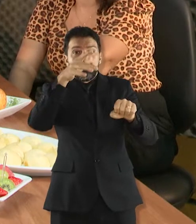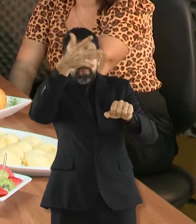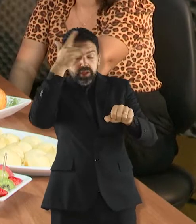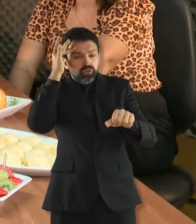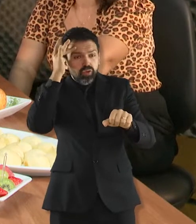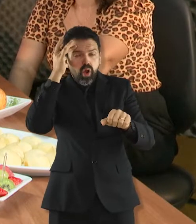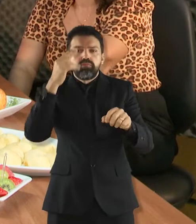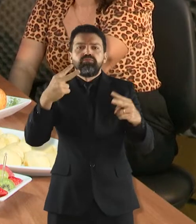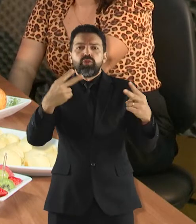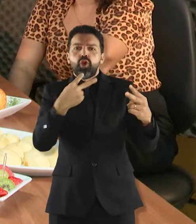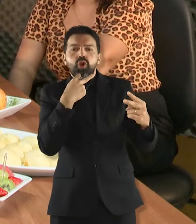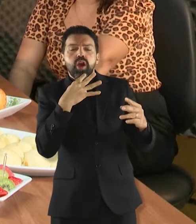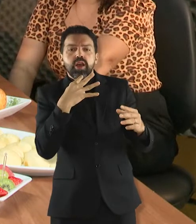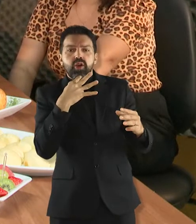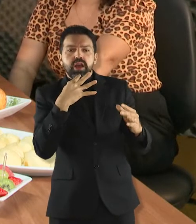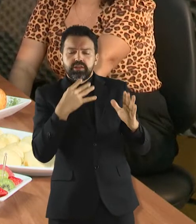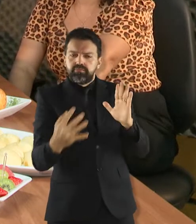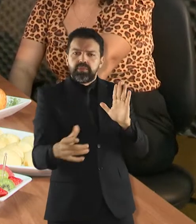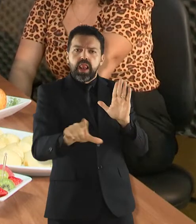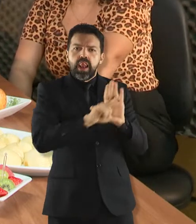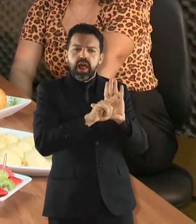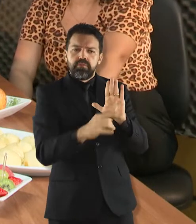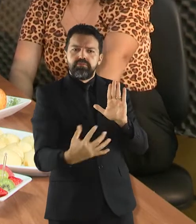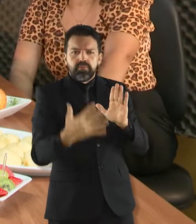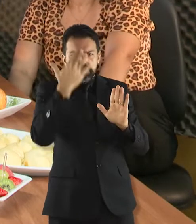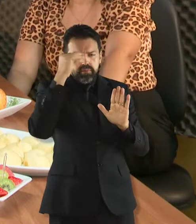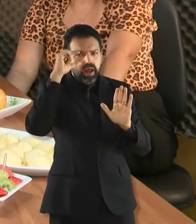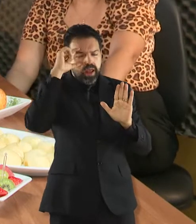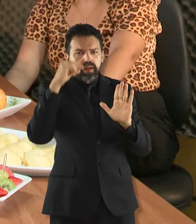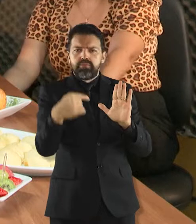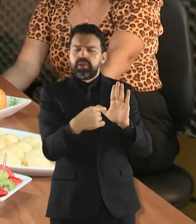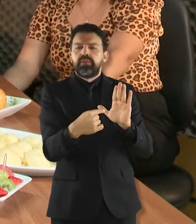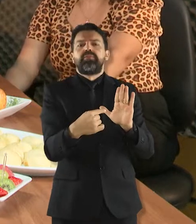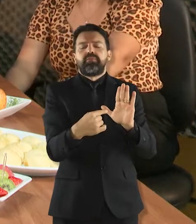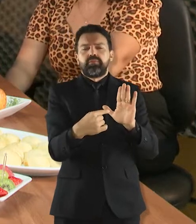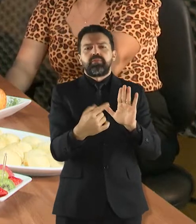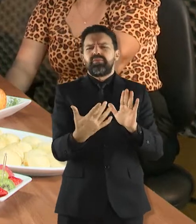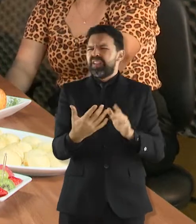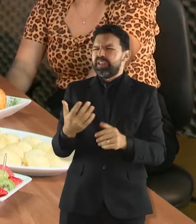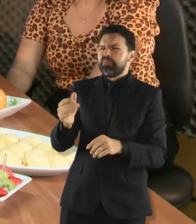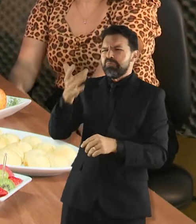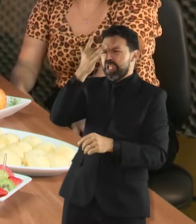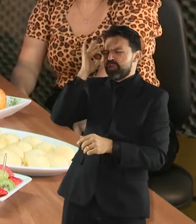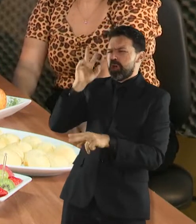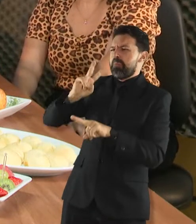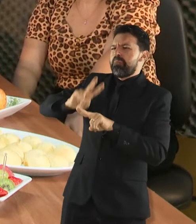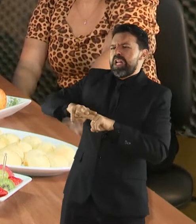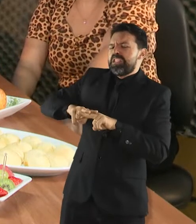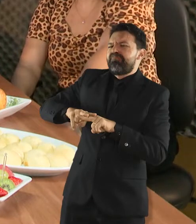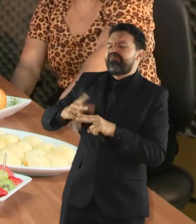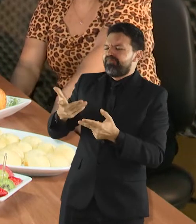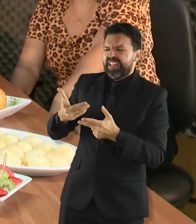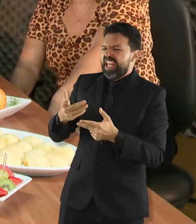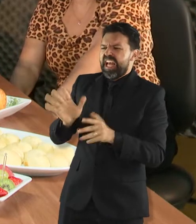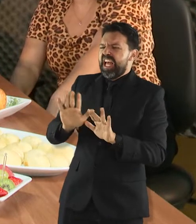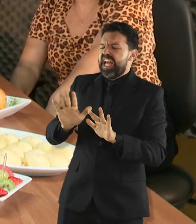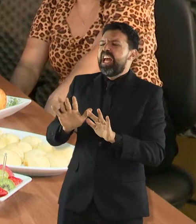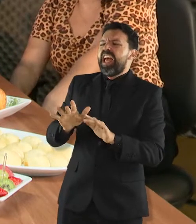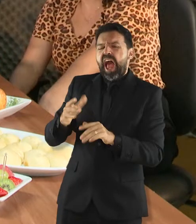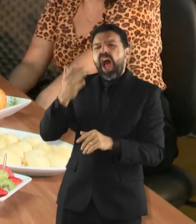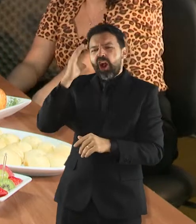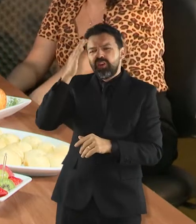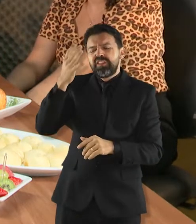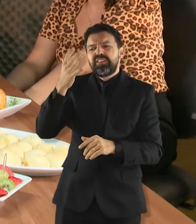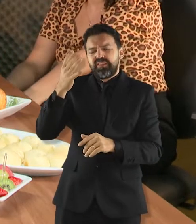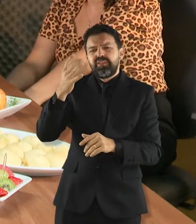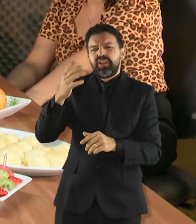Maria da Penha. Então é a lei que pegou. Acaba até quando vão presos, dizem, não, eu não cometi um crime muito grave, não foi Maria da Penha.